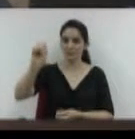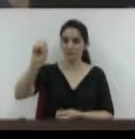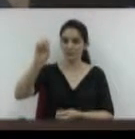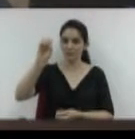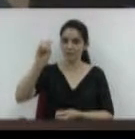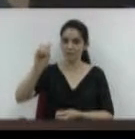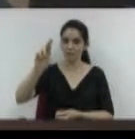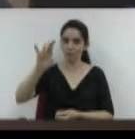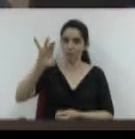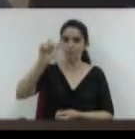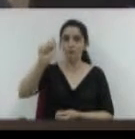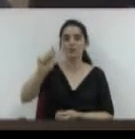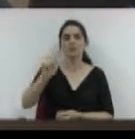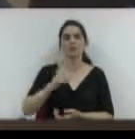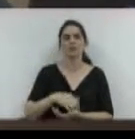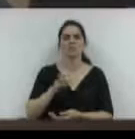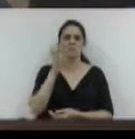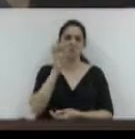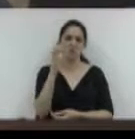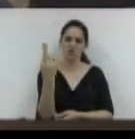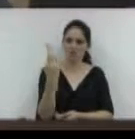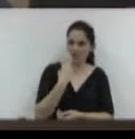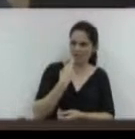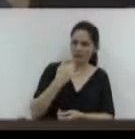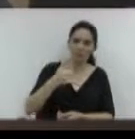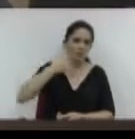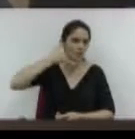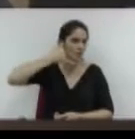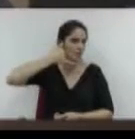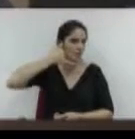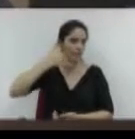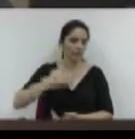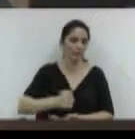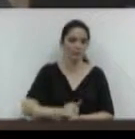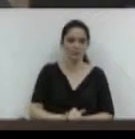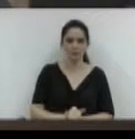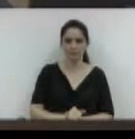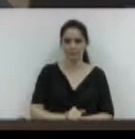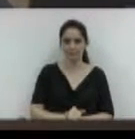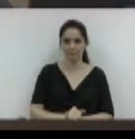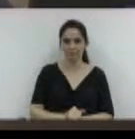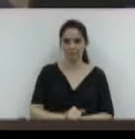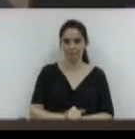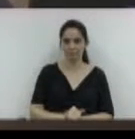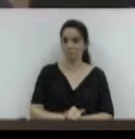só dão a resposta por telefone, olha, não foi aprovado,